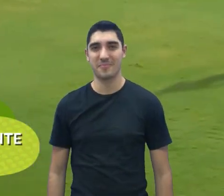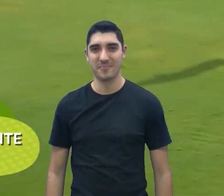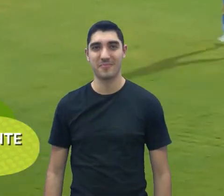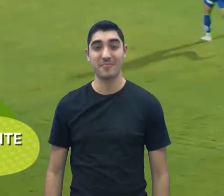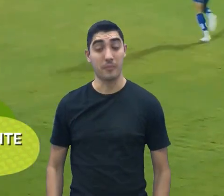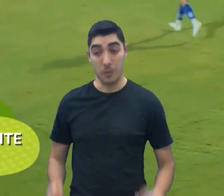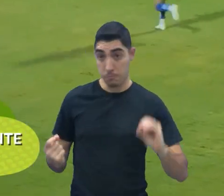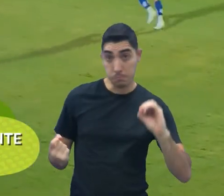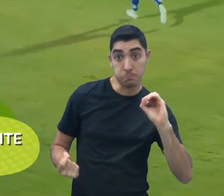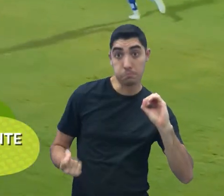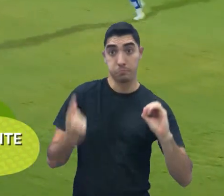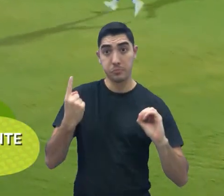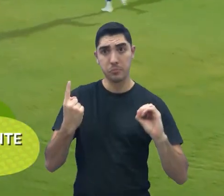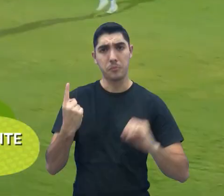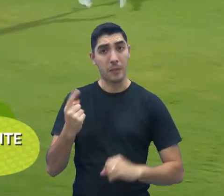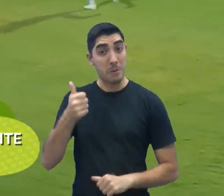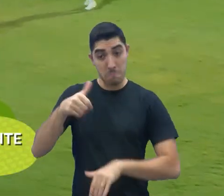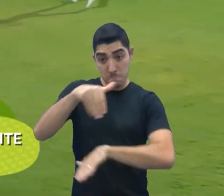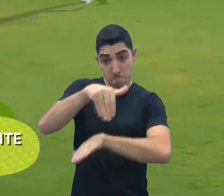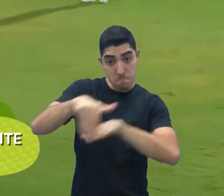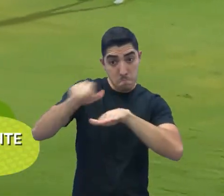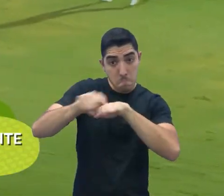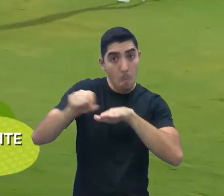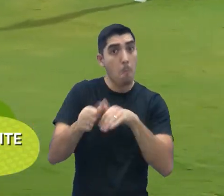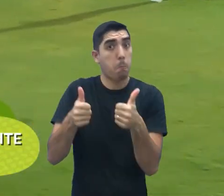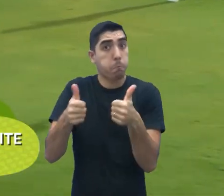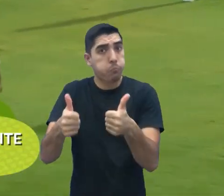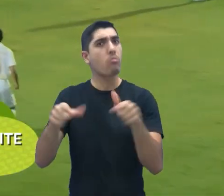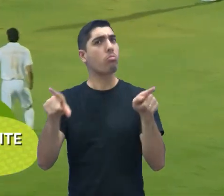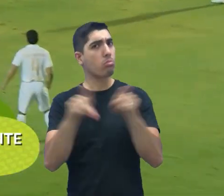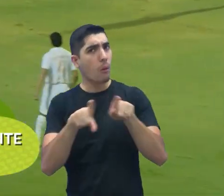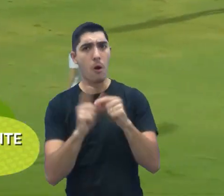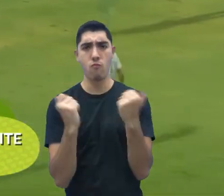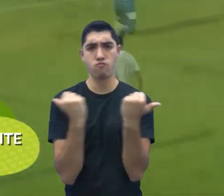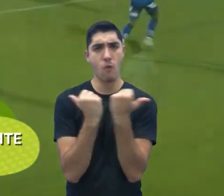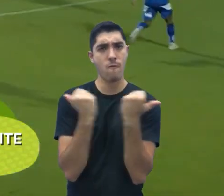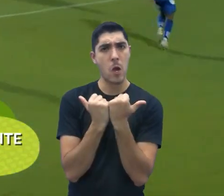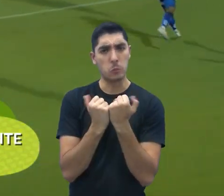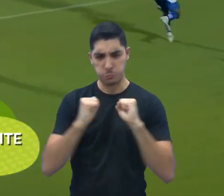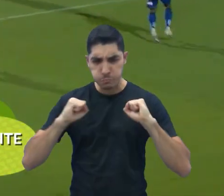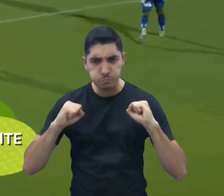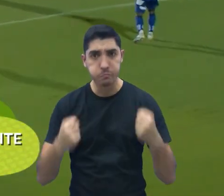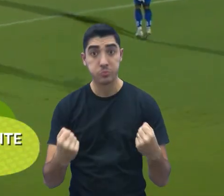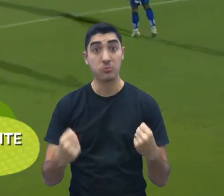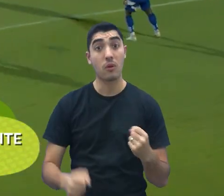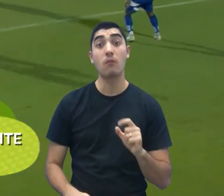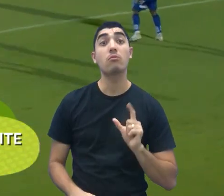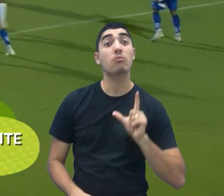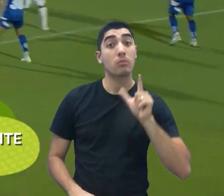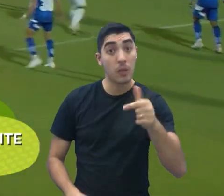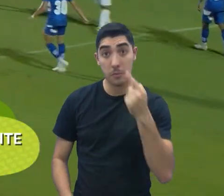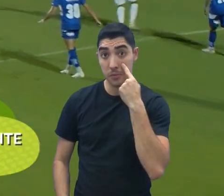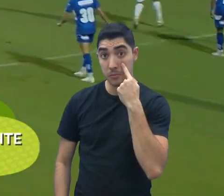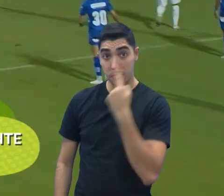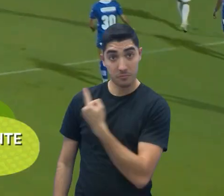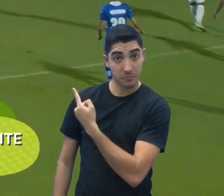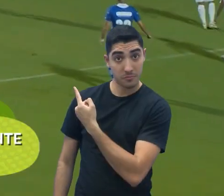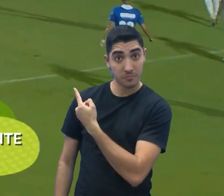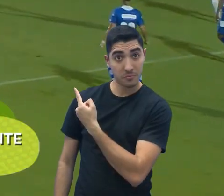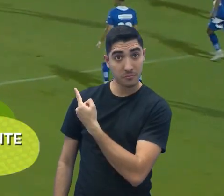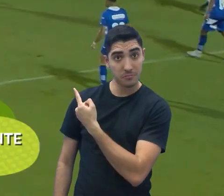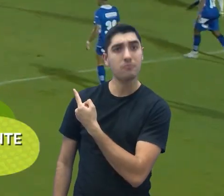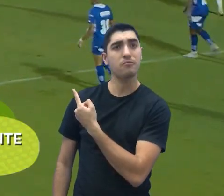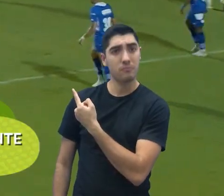se o ataque começou bem, a defesa mostrava muita vontade. A Águia continuou na pressão. A Redonda